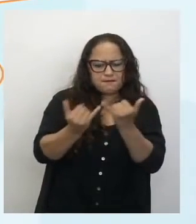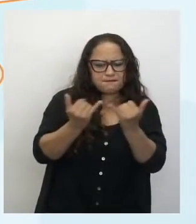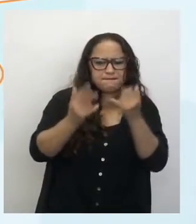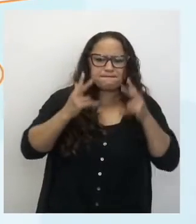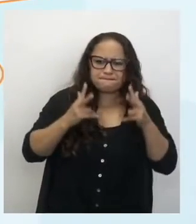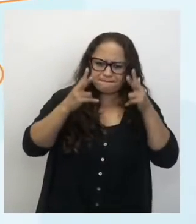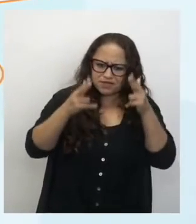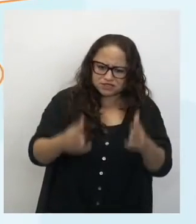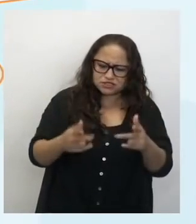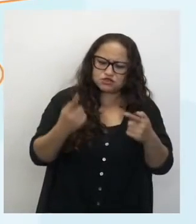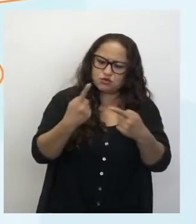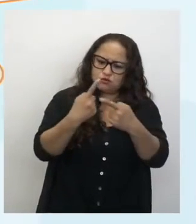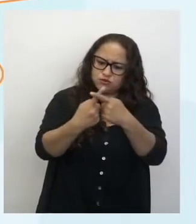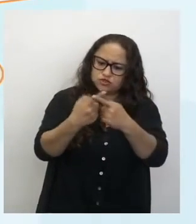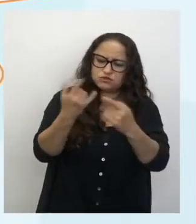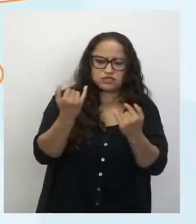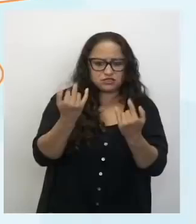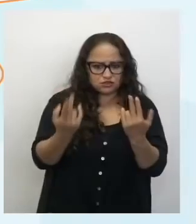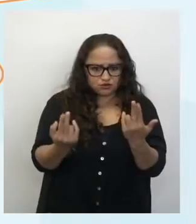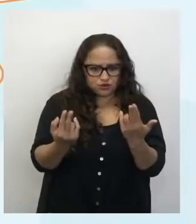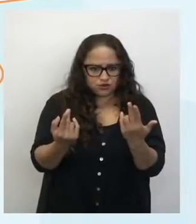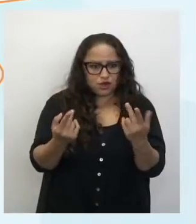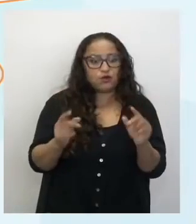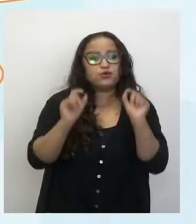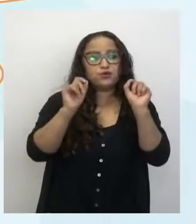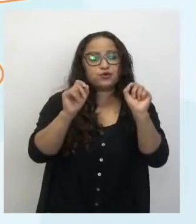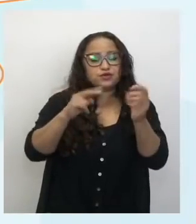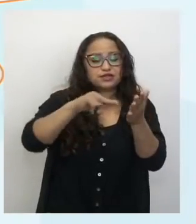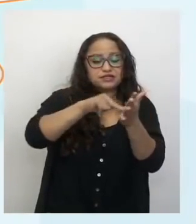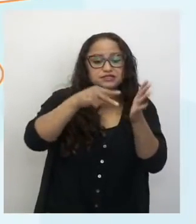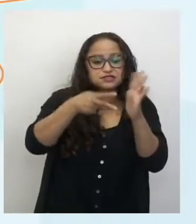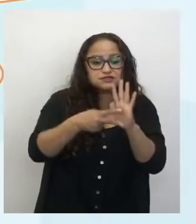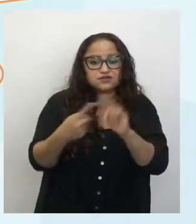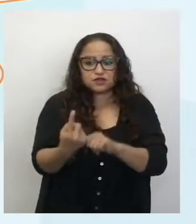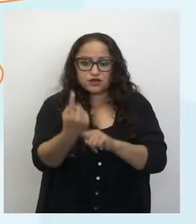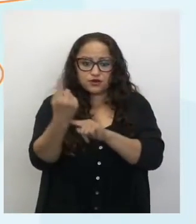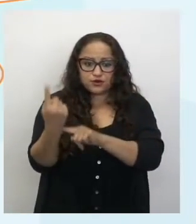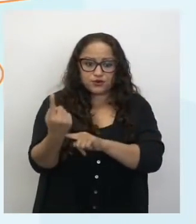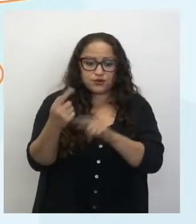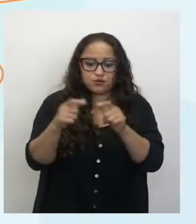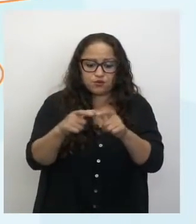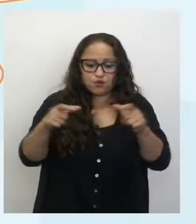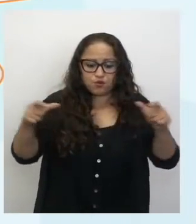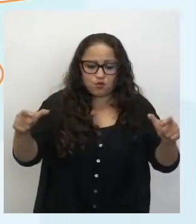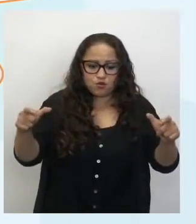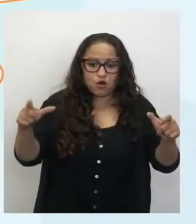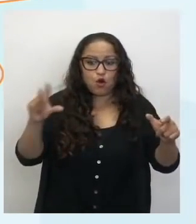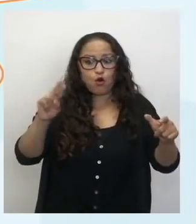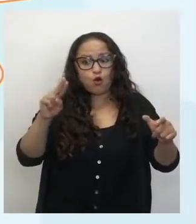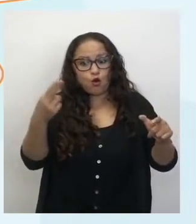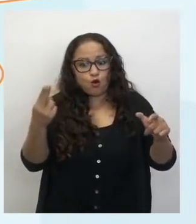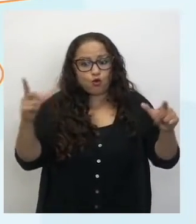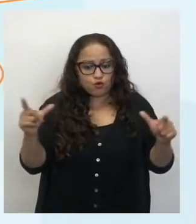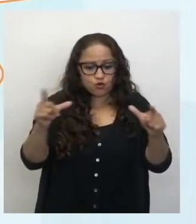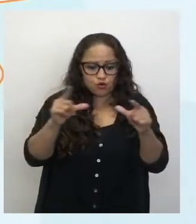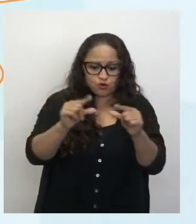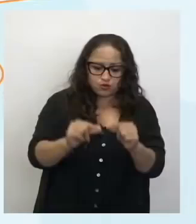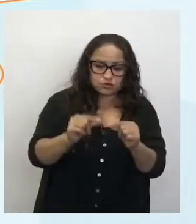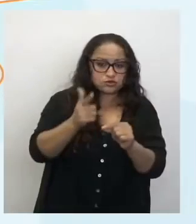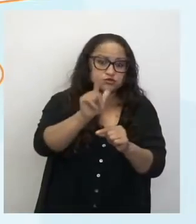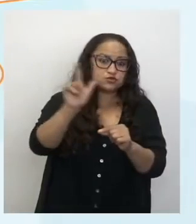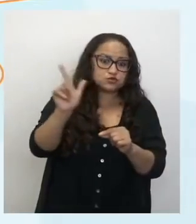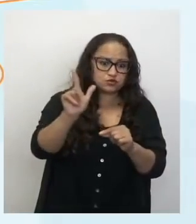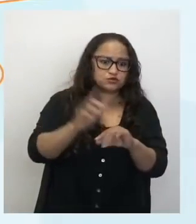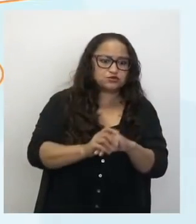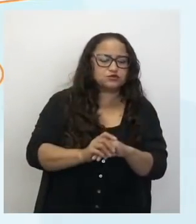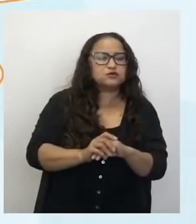mesma multiplicação, tá? E isso significa que um é a ampliação ou a redução do outro. Tá certo?